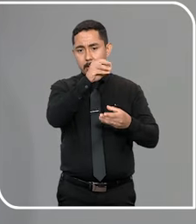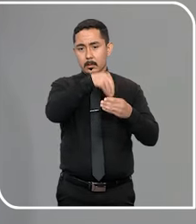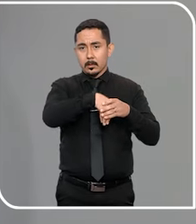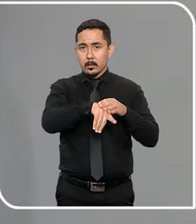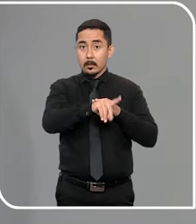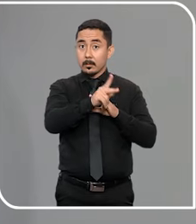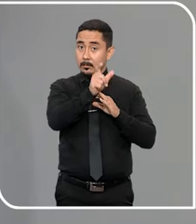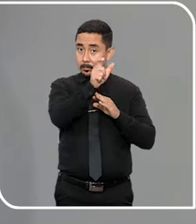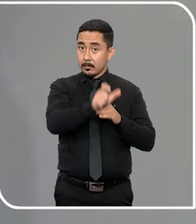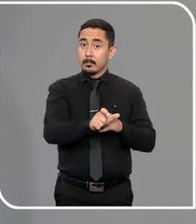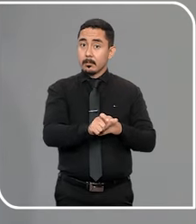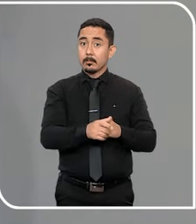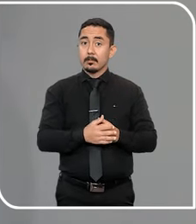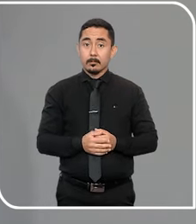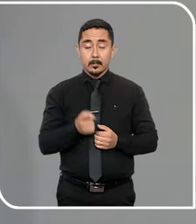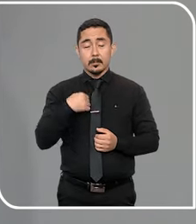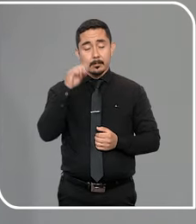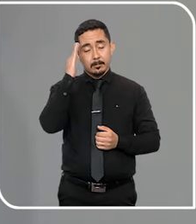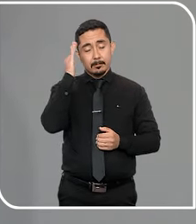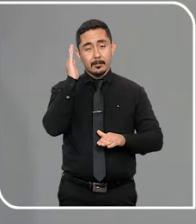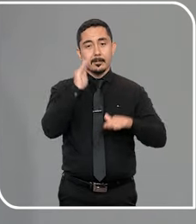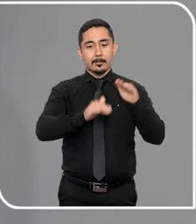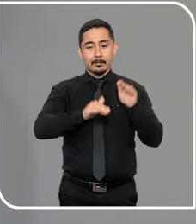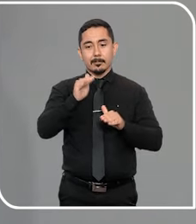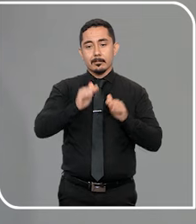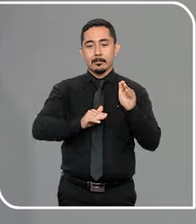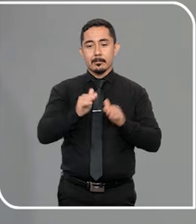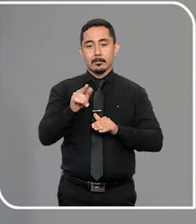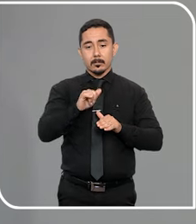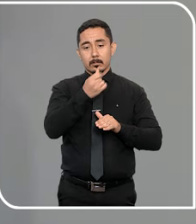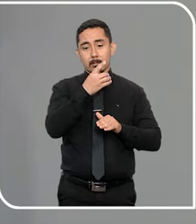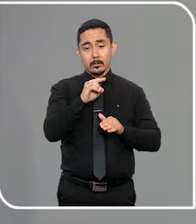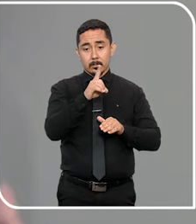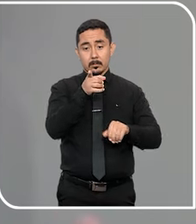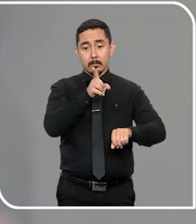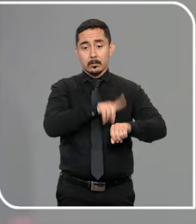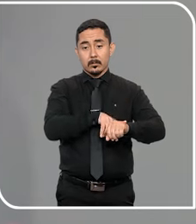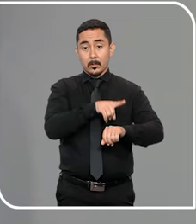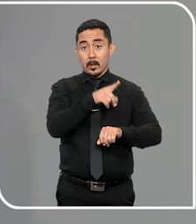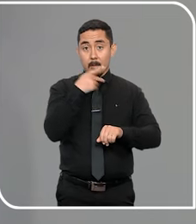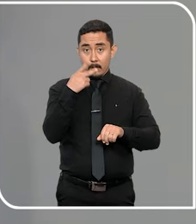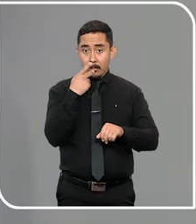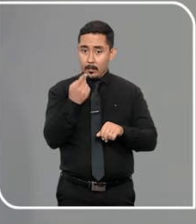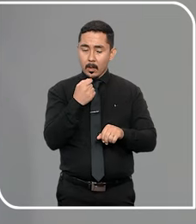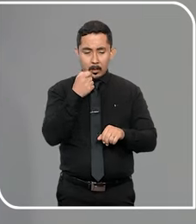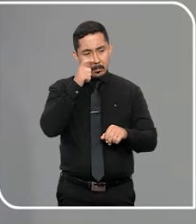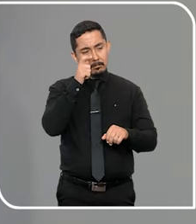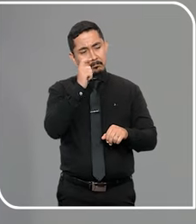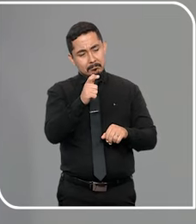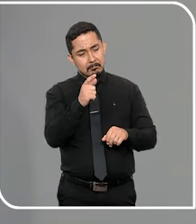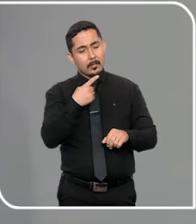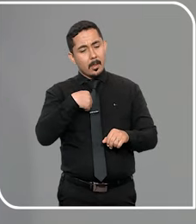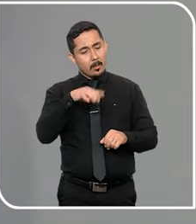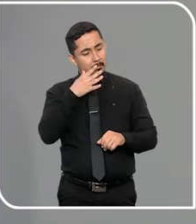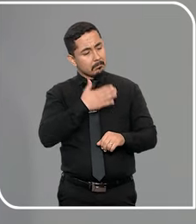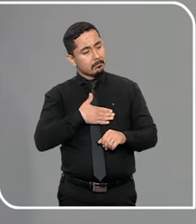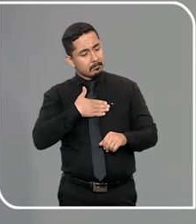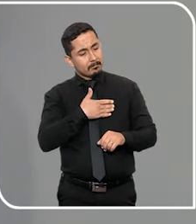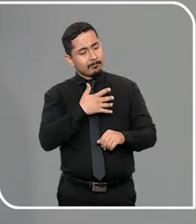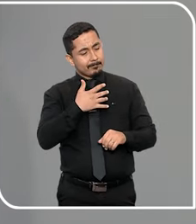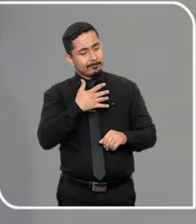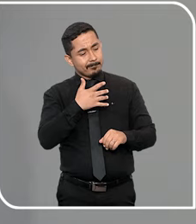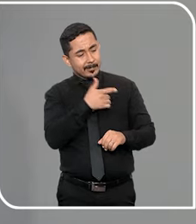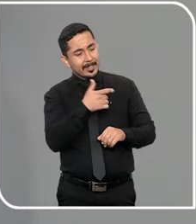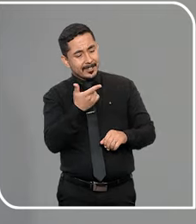transformar dentro daquela pessoa eu sei que muitas vezes gente o João nessa hora falou uma coisa para mim que me